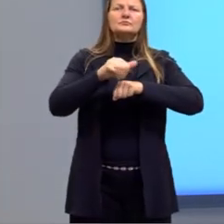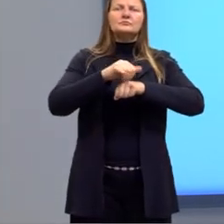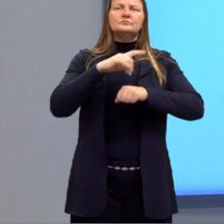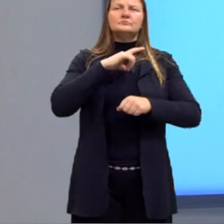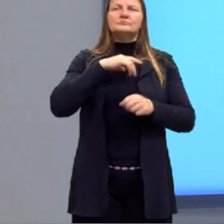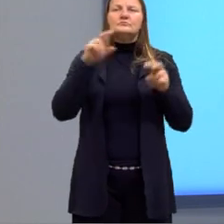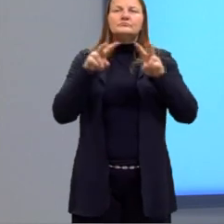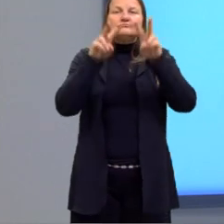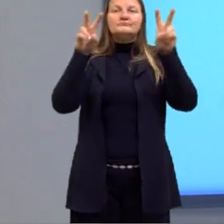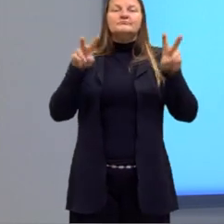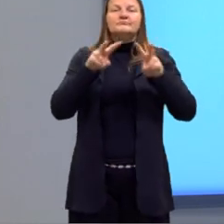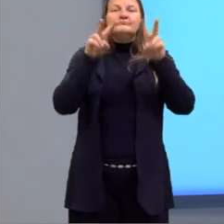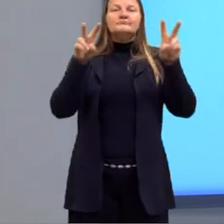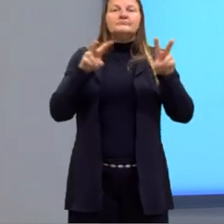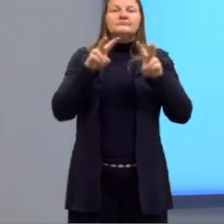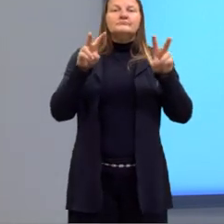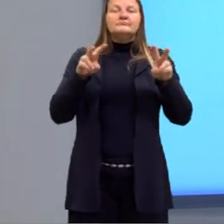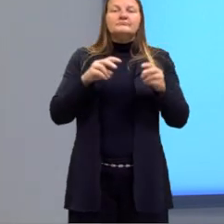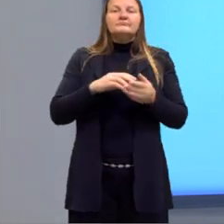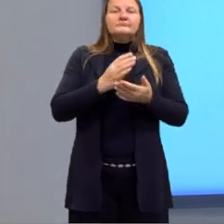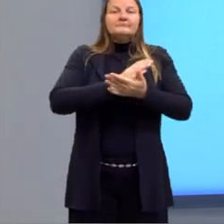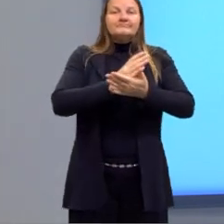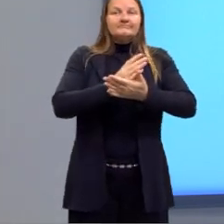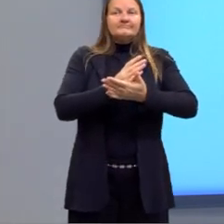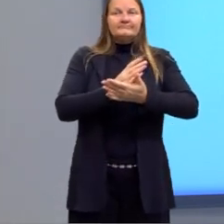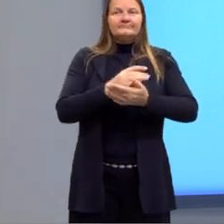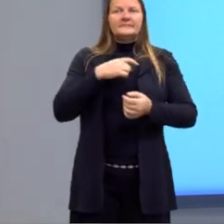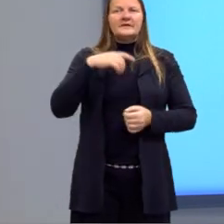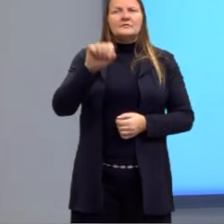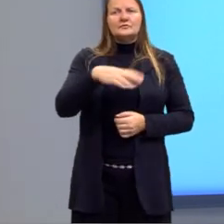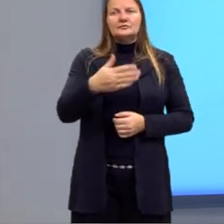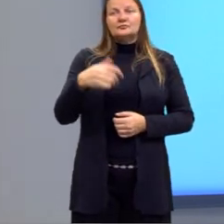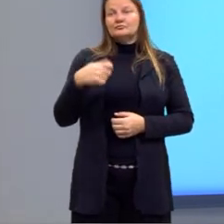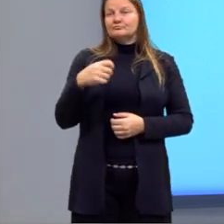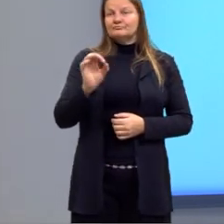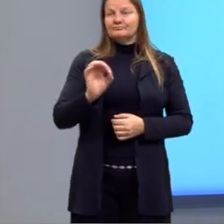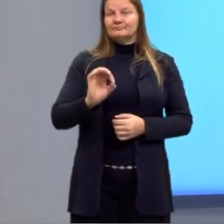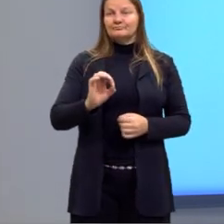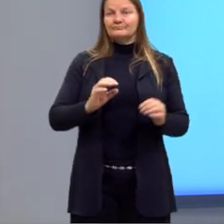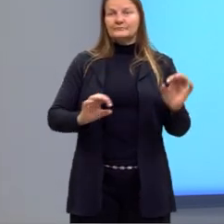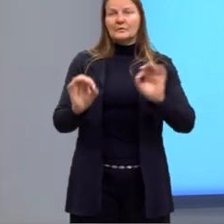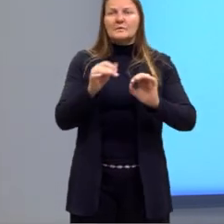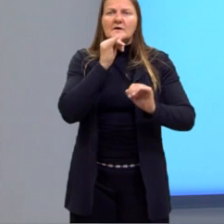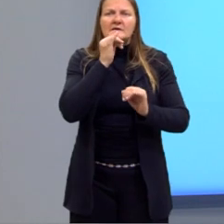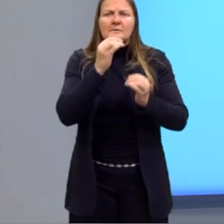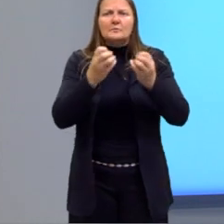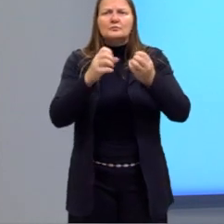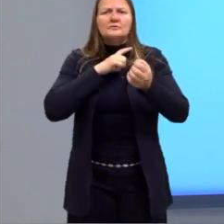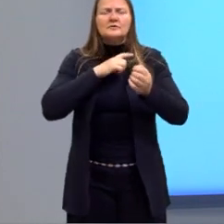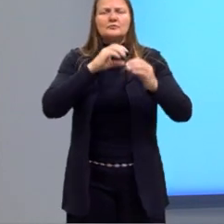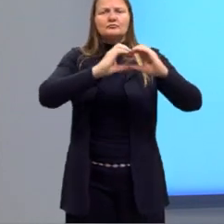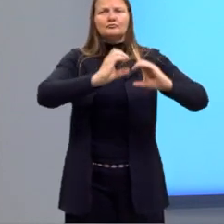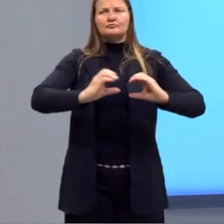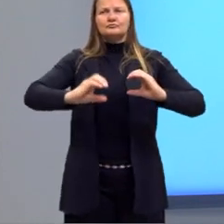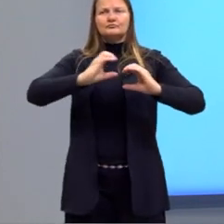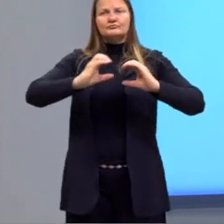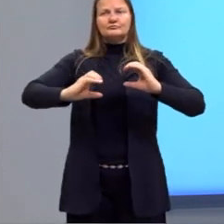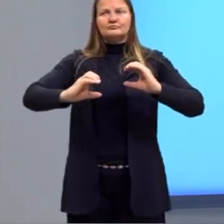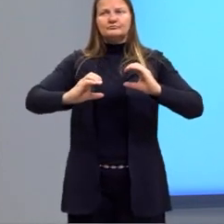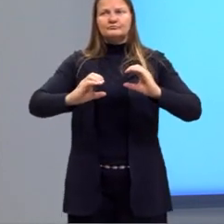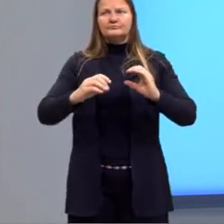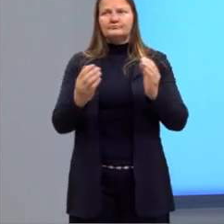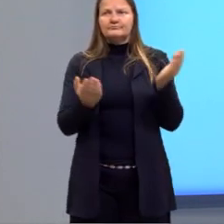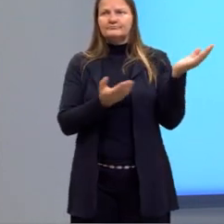vejam que é um passo intermediário né nem sempre vai ser necessário porque e por exemplo desenhar o circuito desta forma